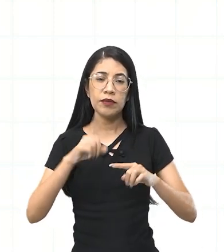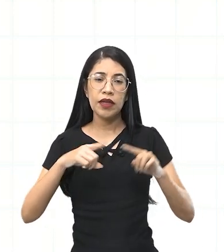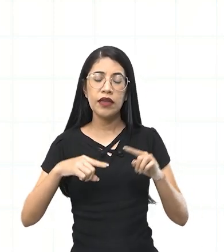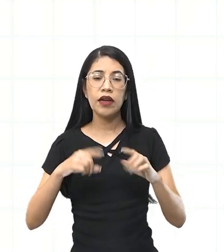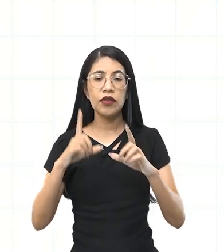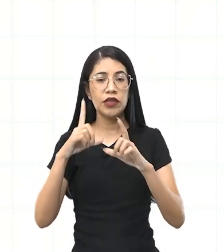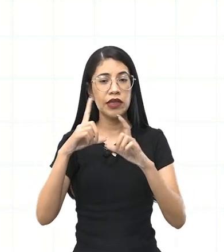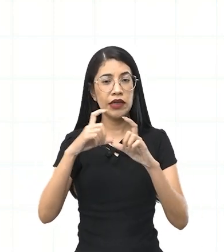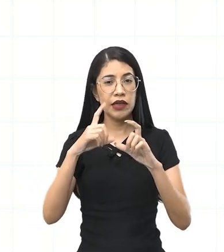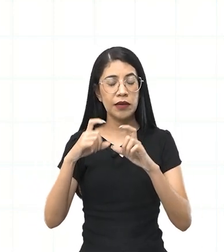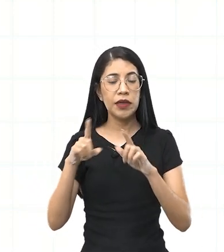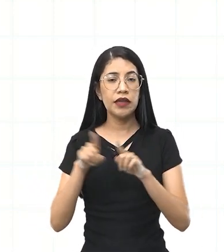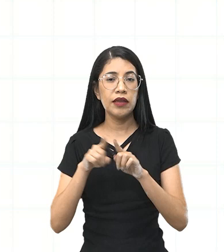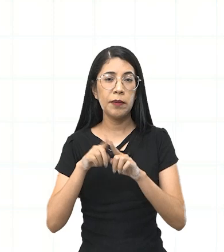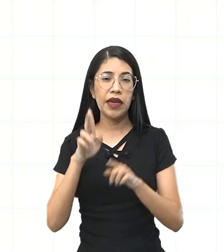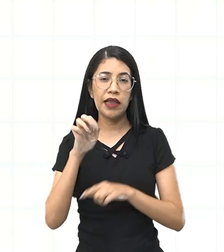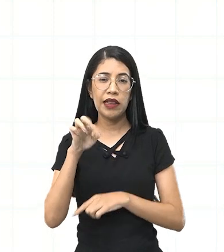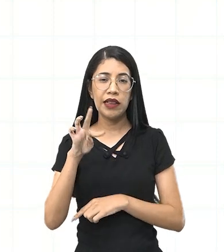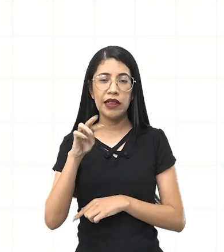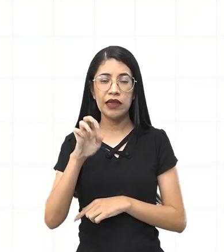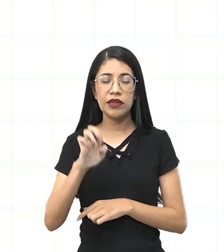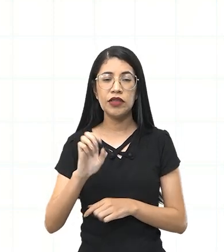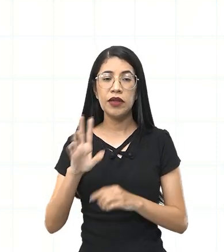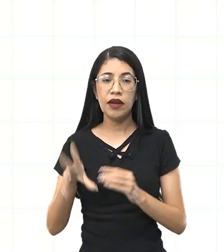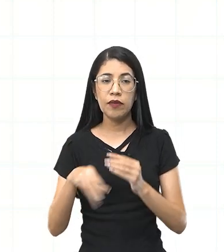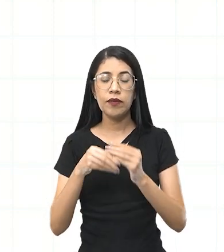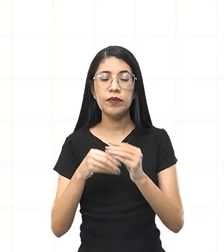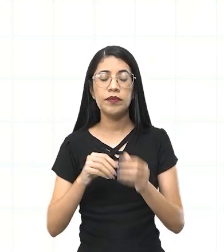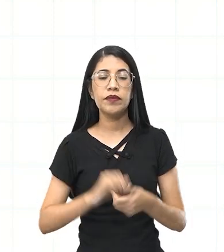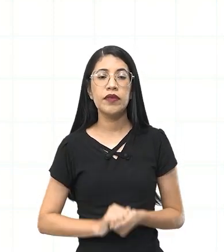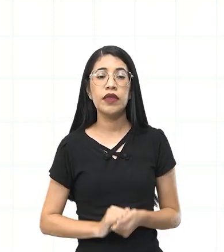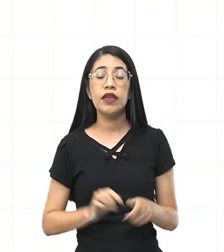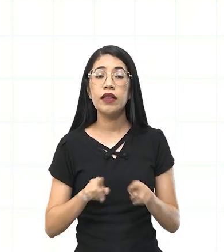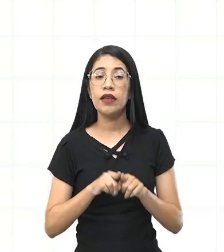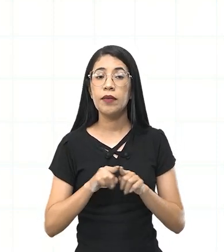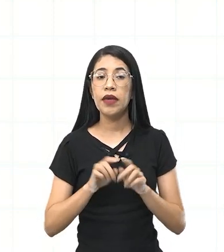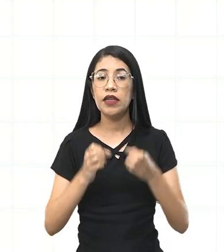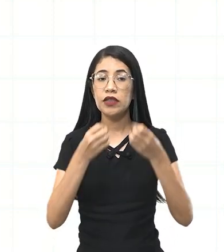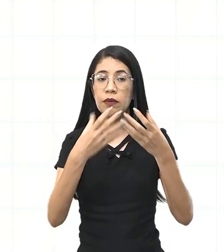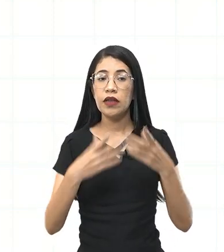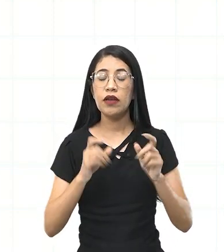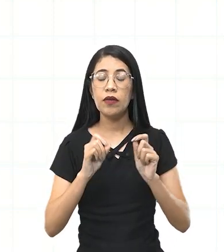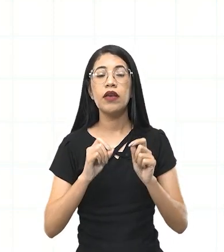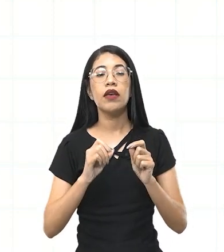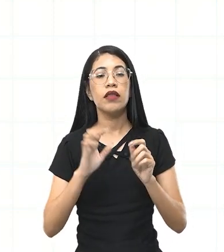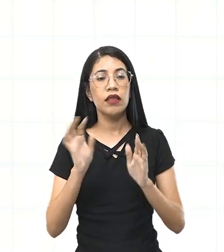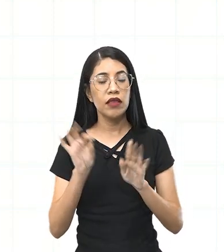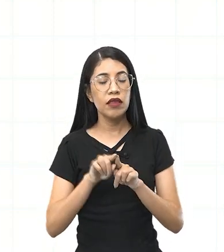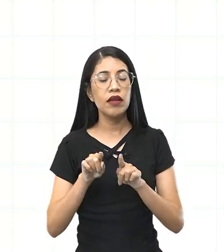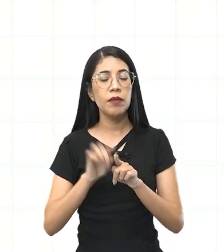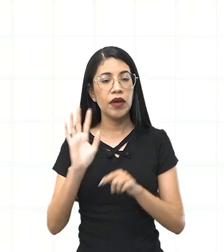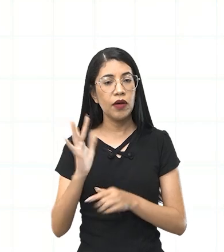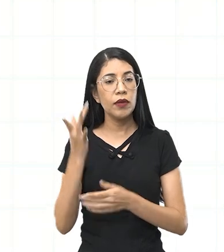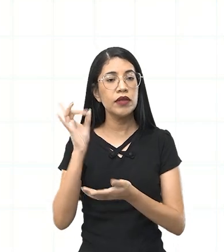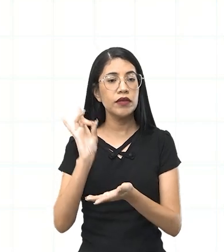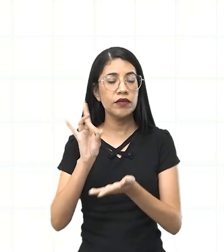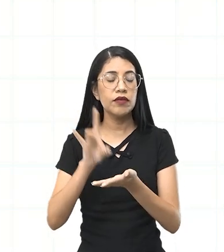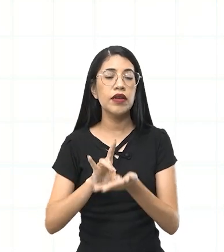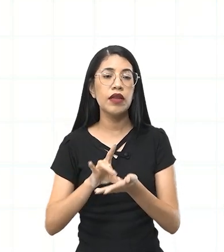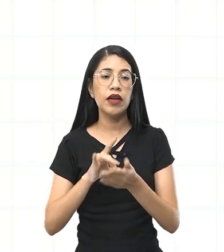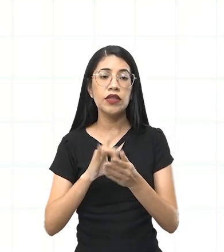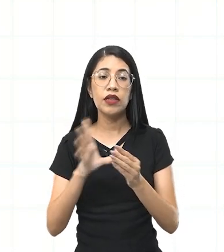lentes extras. Então, mesmo dizendo aqui, né, que ele conta, nós temos também um fato, uma informação que ele